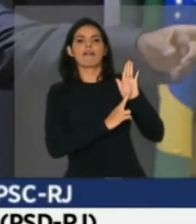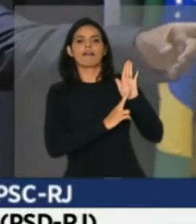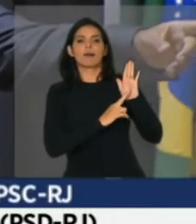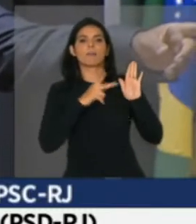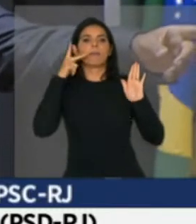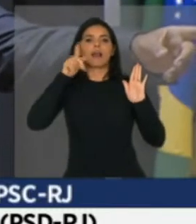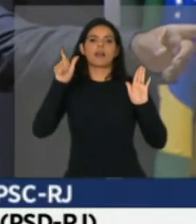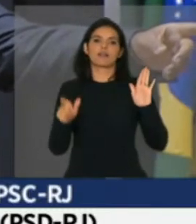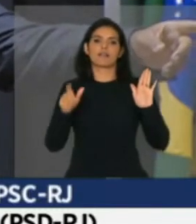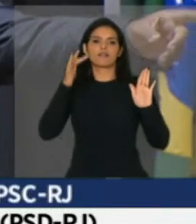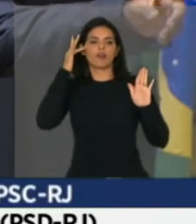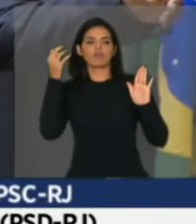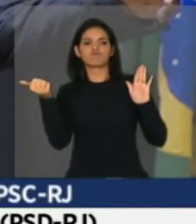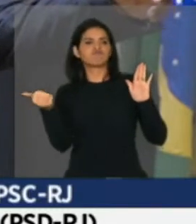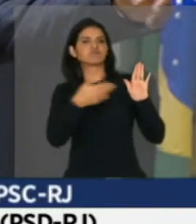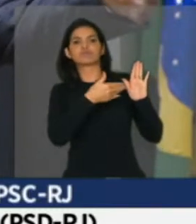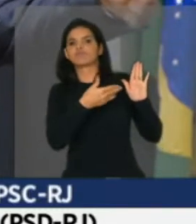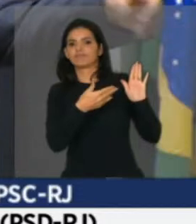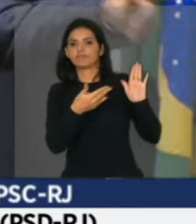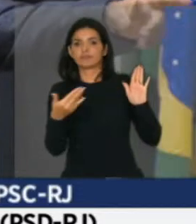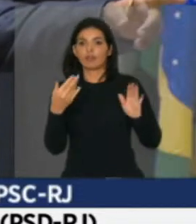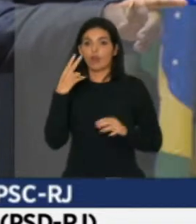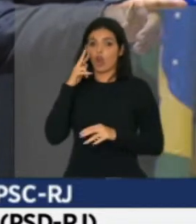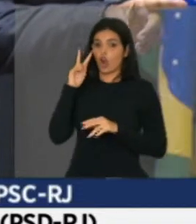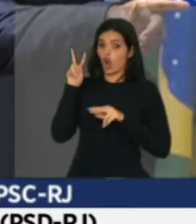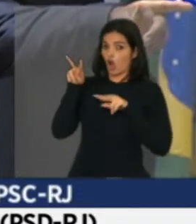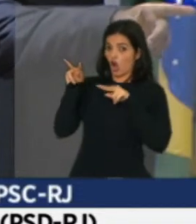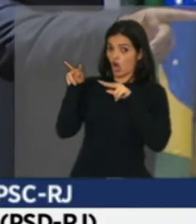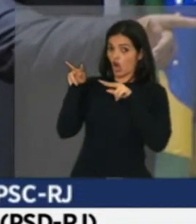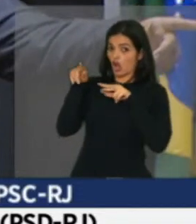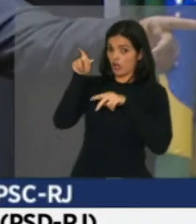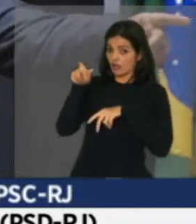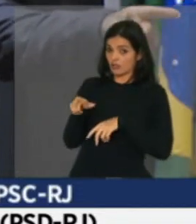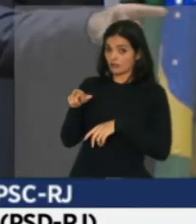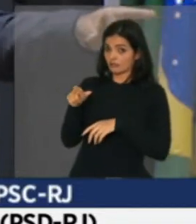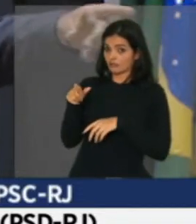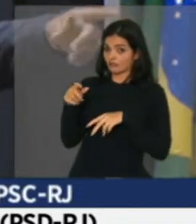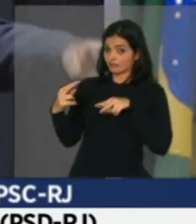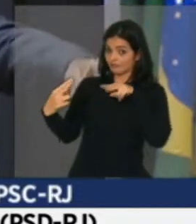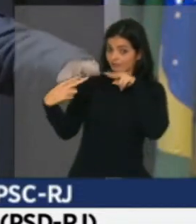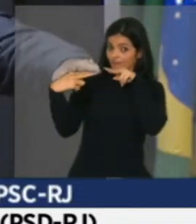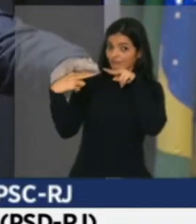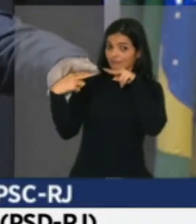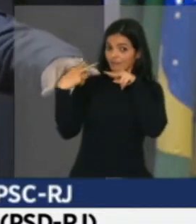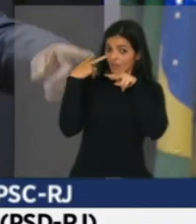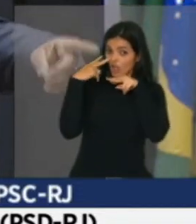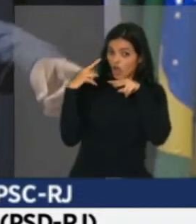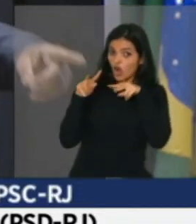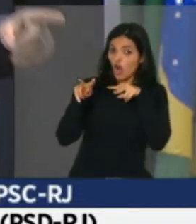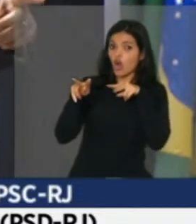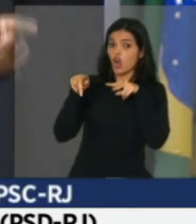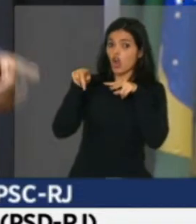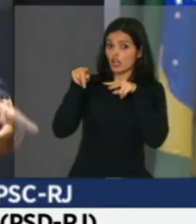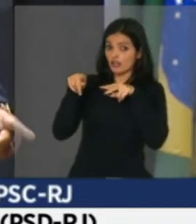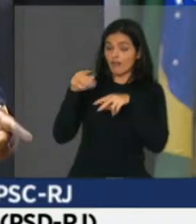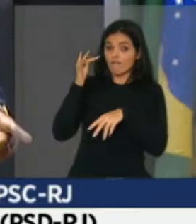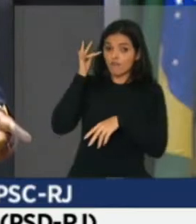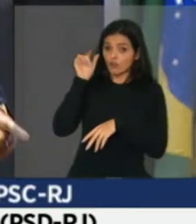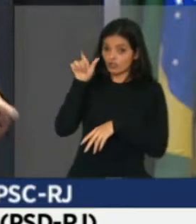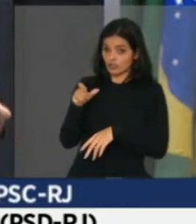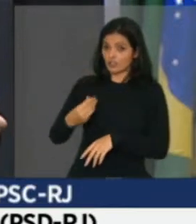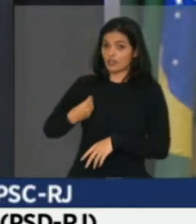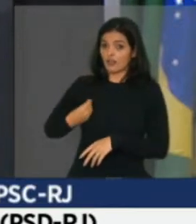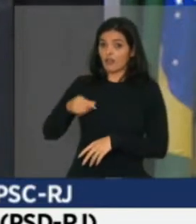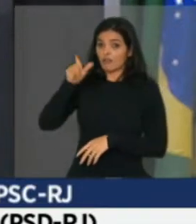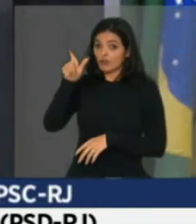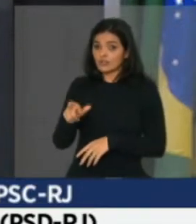Lis, e eu olho em seus olhos agora, quando houve a tentativa,